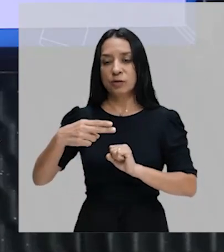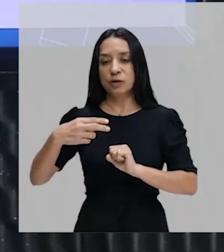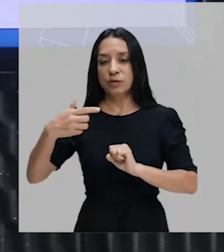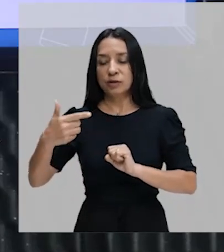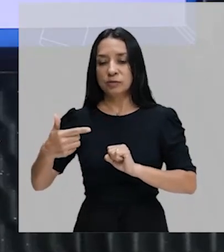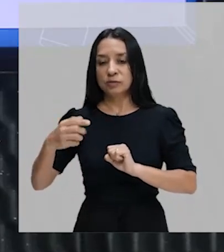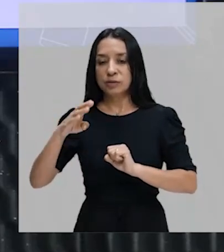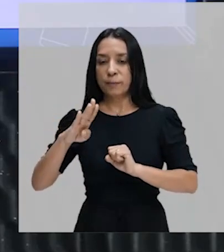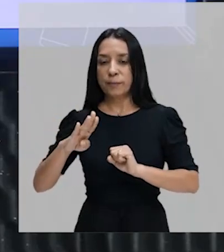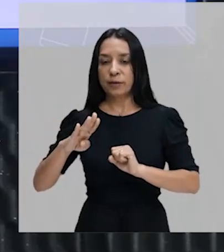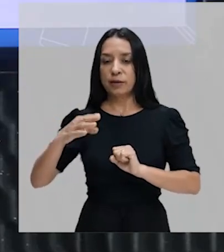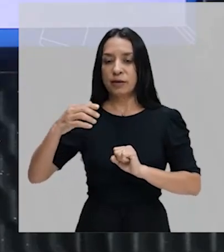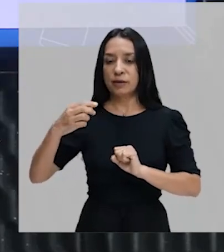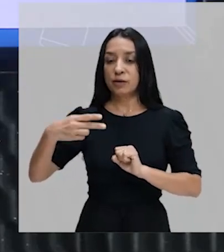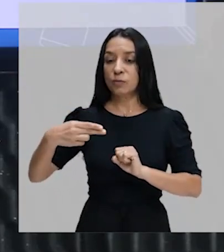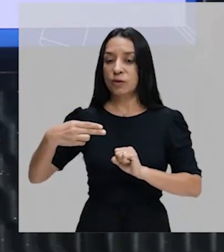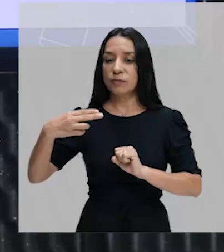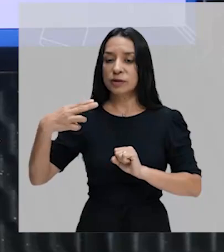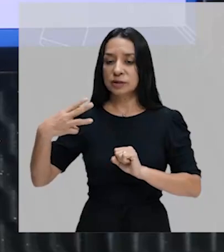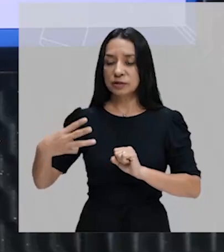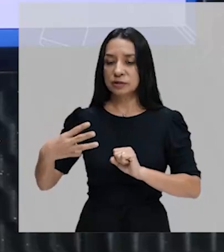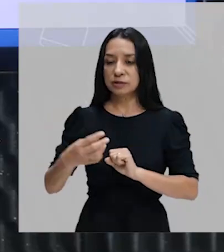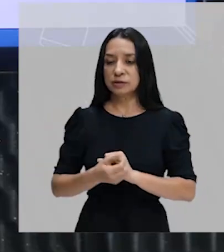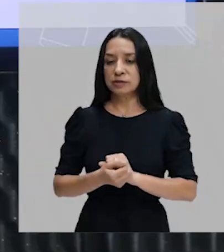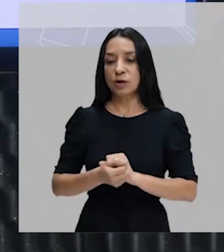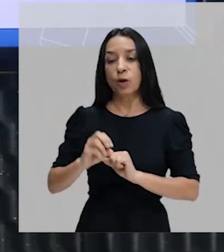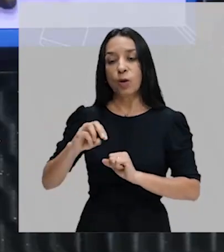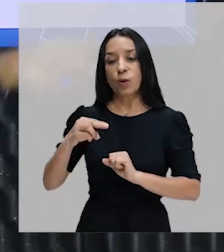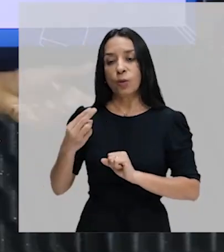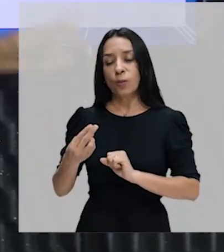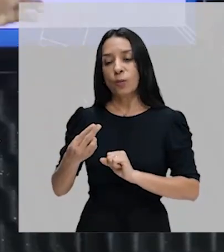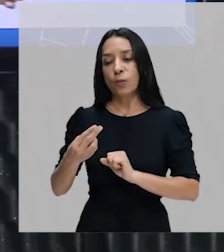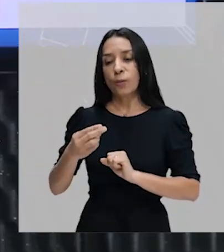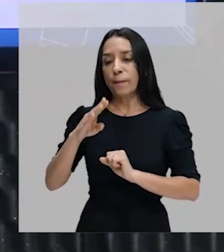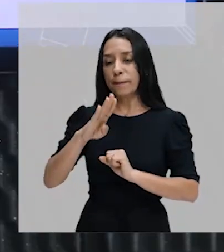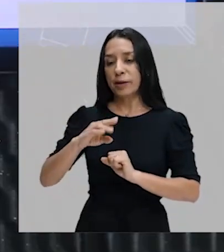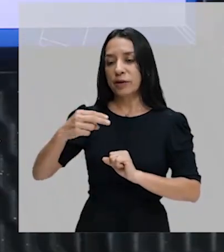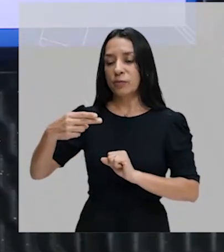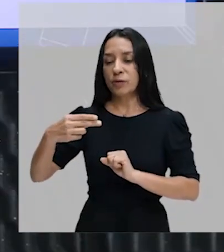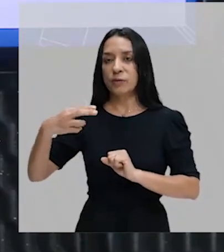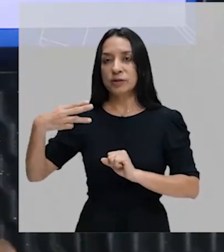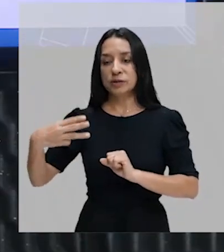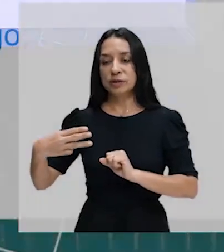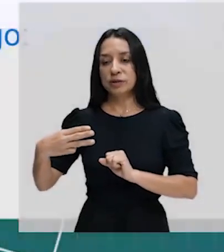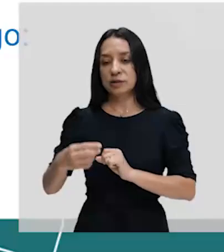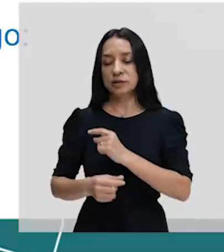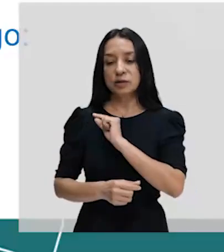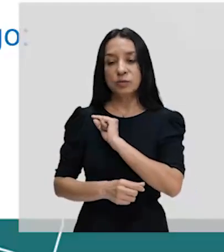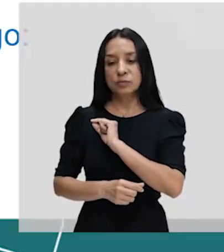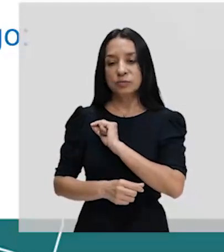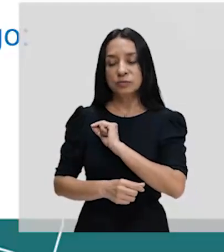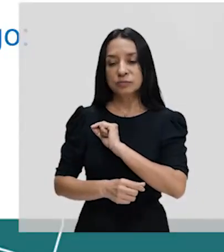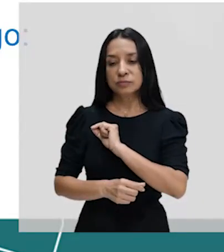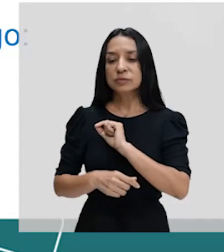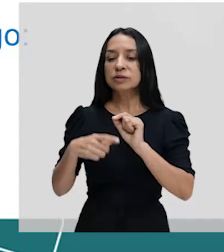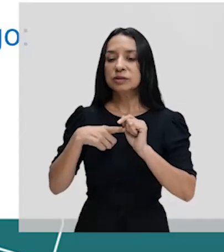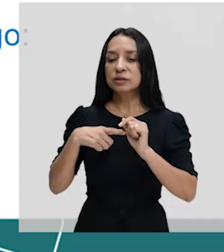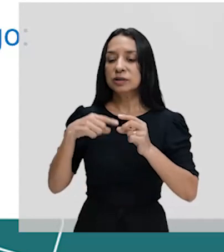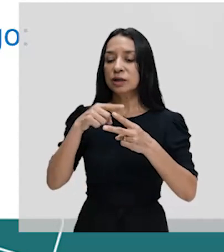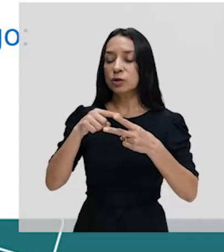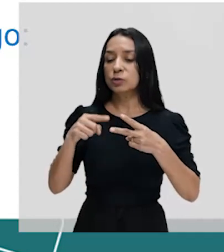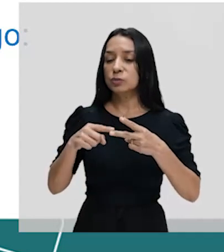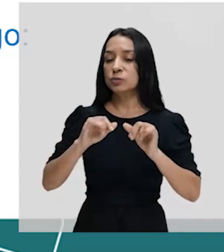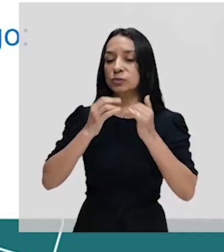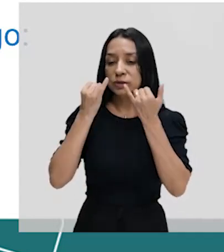o B vai ser 3. Ou eu posso fixar o A igual a 3 e obrigatoriamente o B vai ser 2. O fato é que eu só tenho essas duas